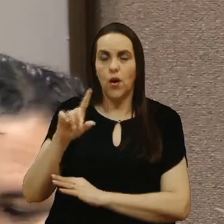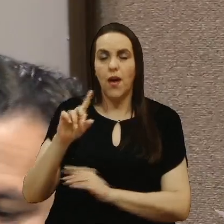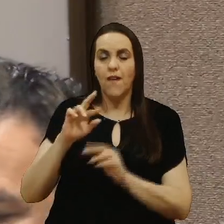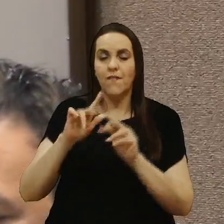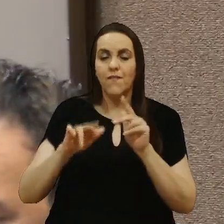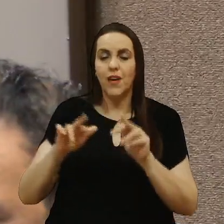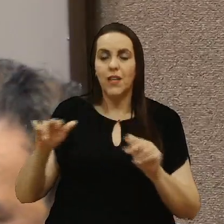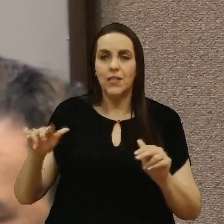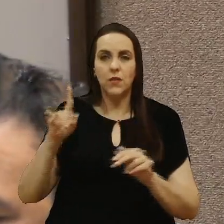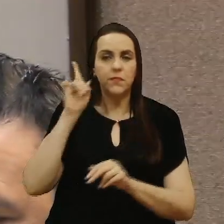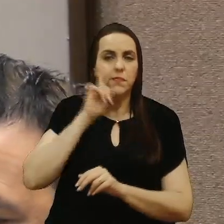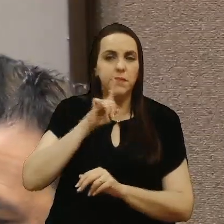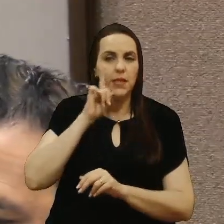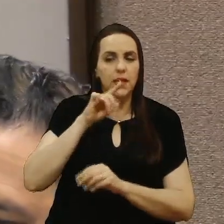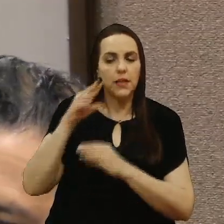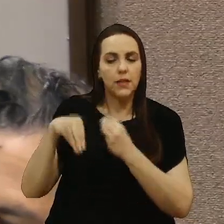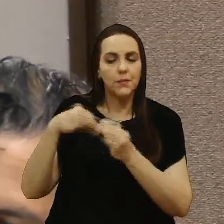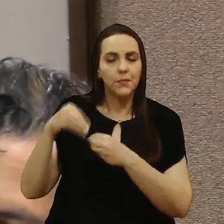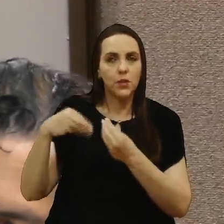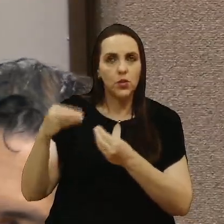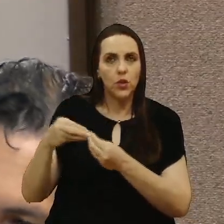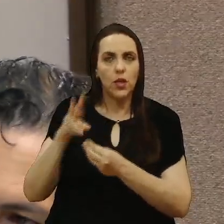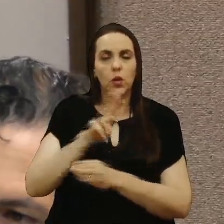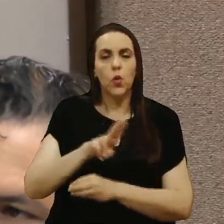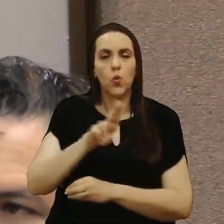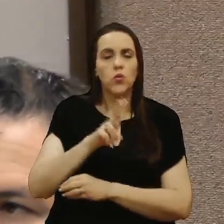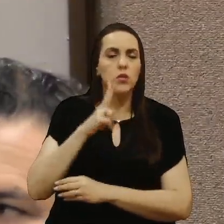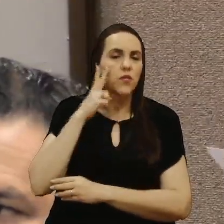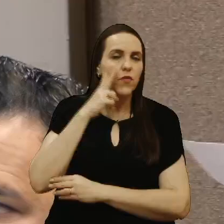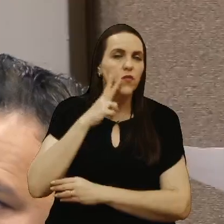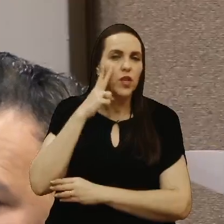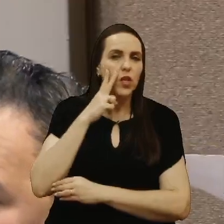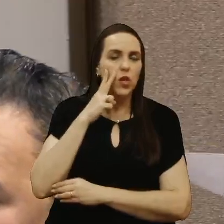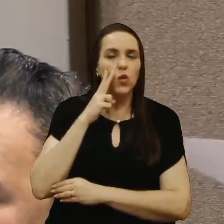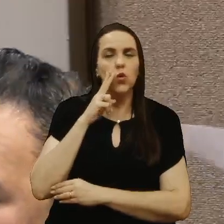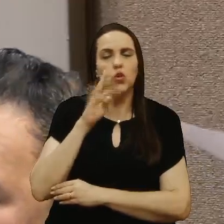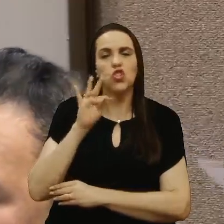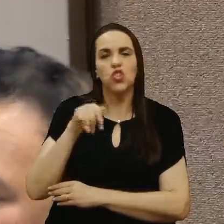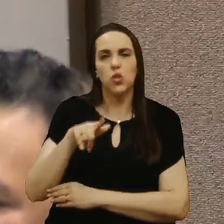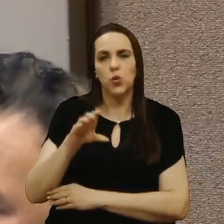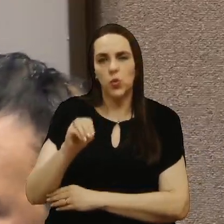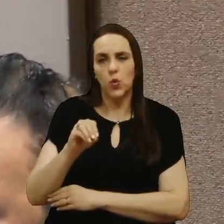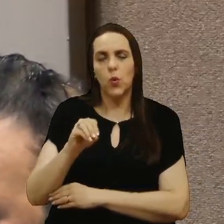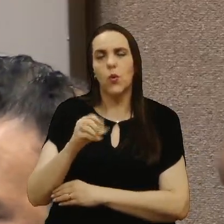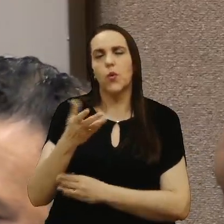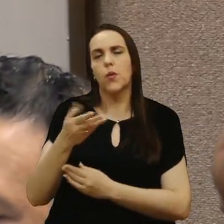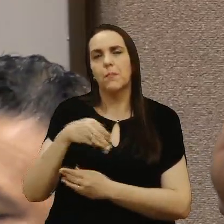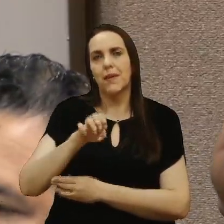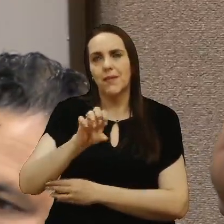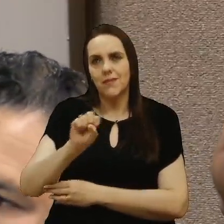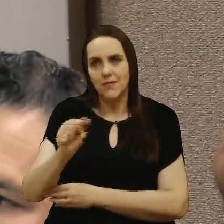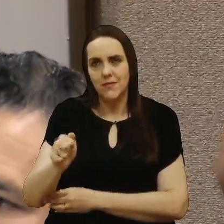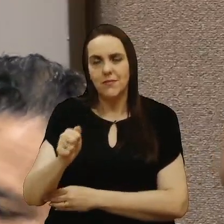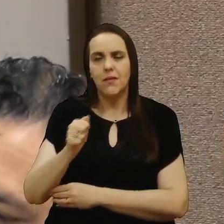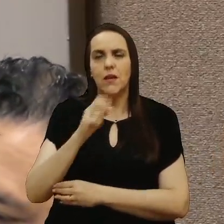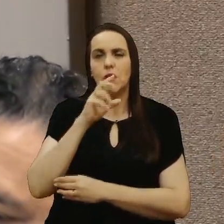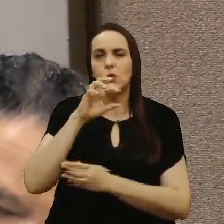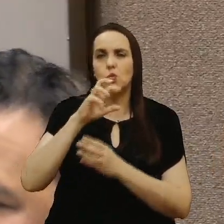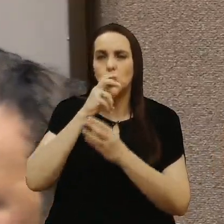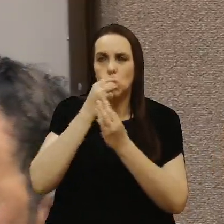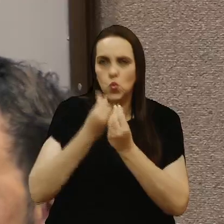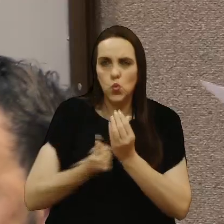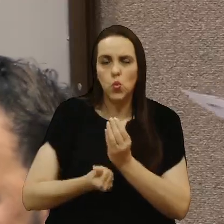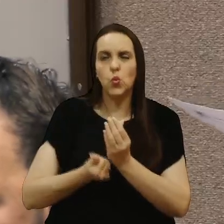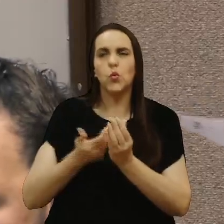muito utilizada na questão dos vinhos, tintos de mesa, nos sucos. Então, uma uva muito importante para a nossa